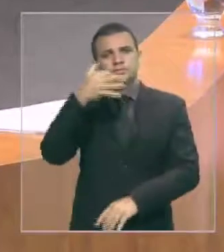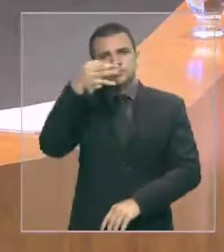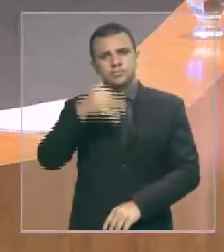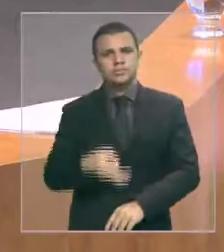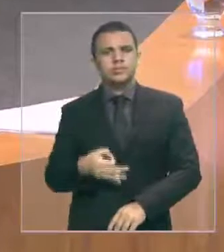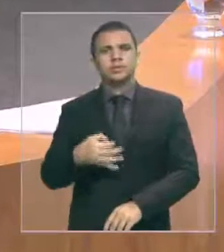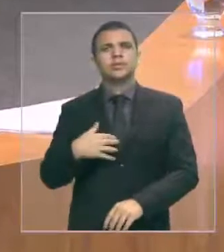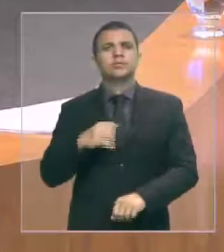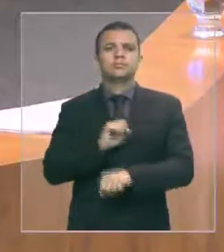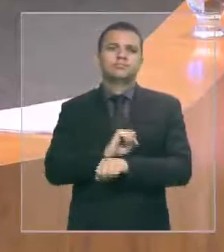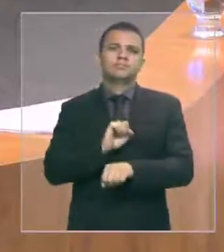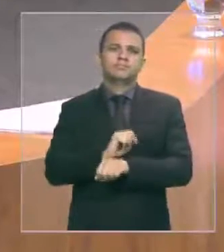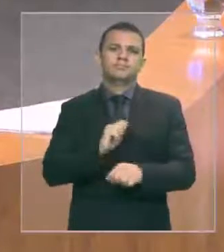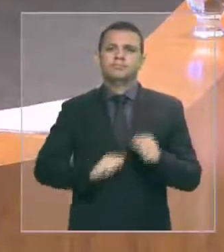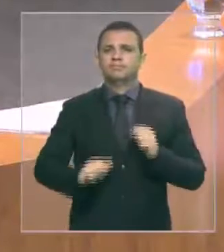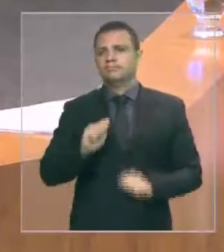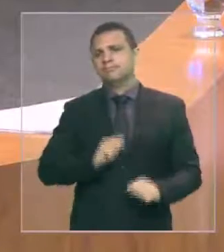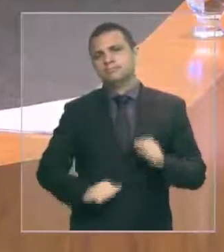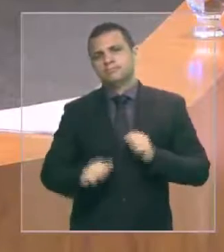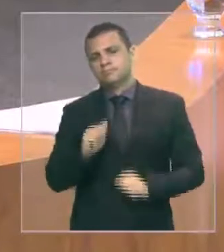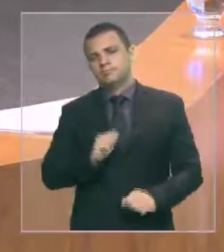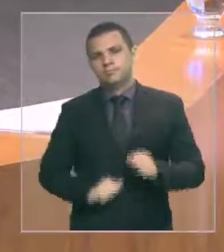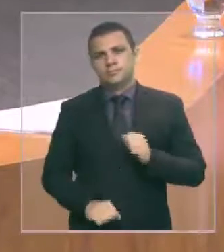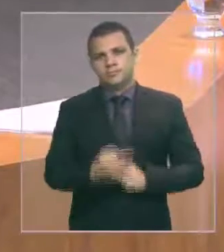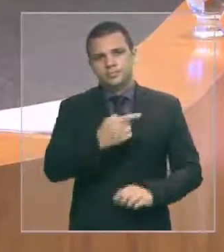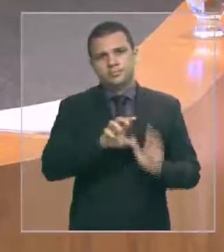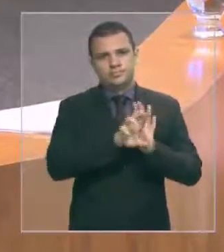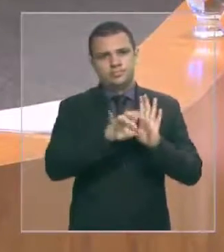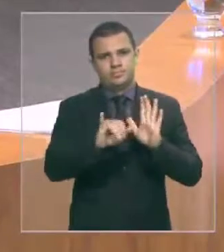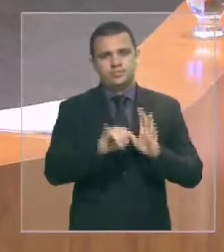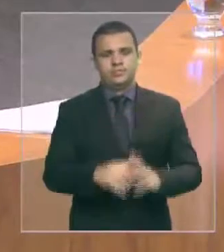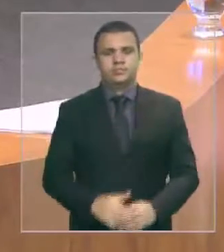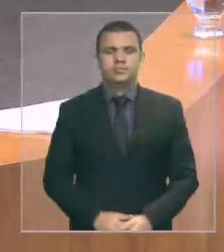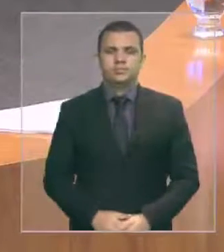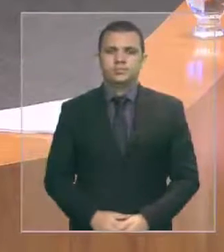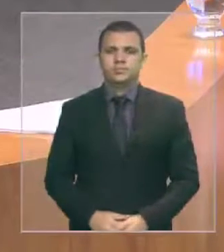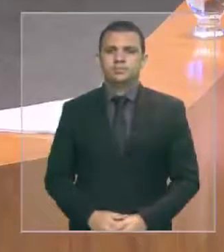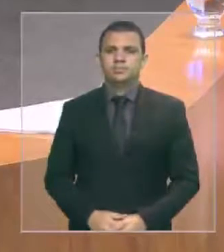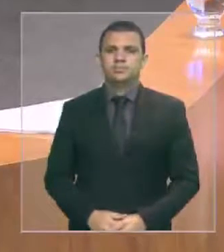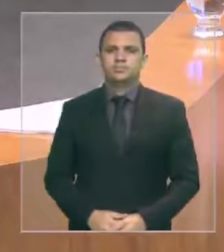carinho, com muita ansiedade por isto.